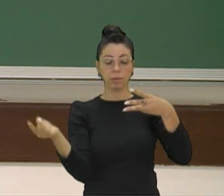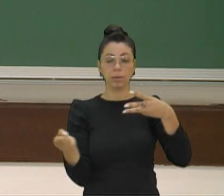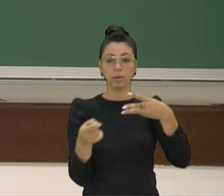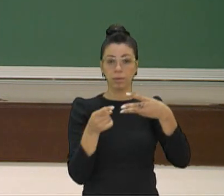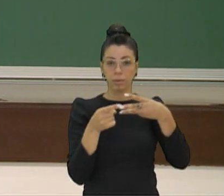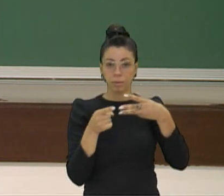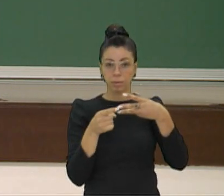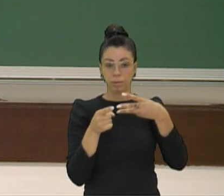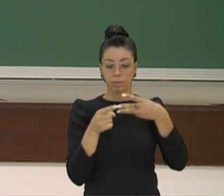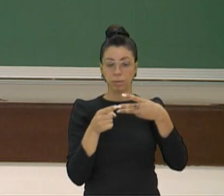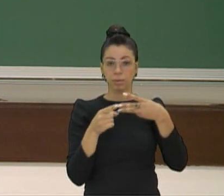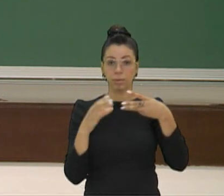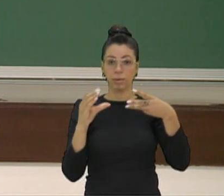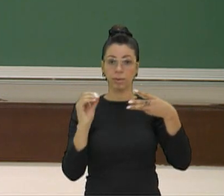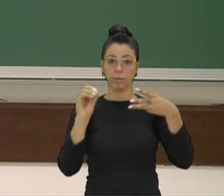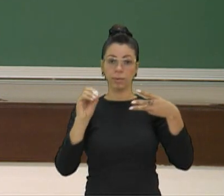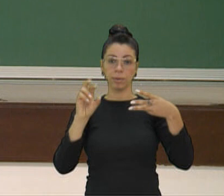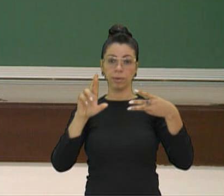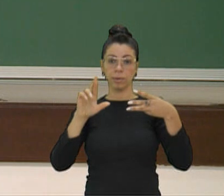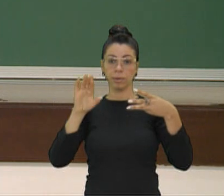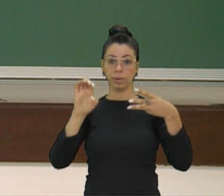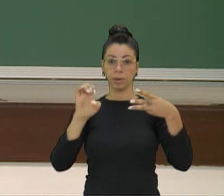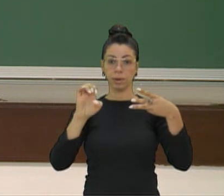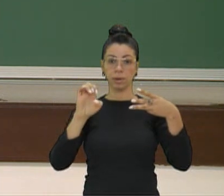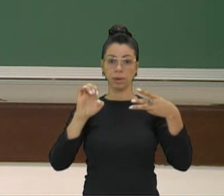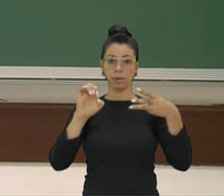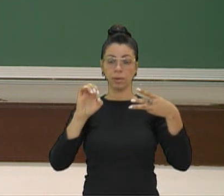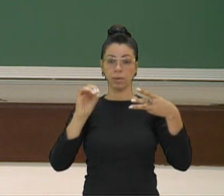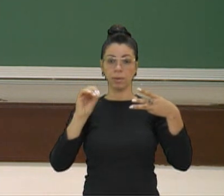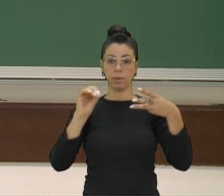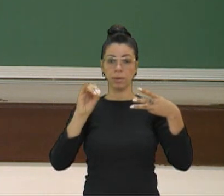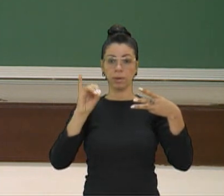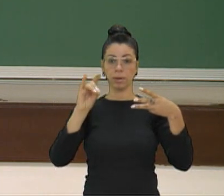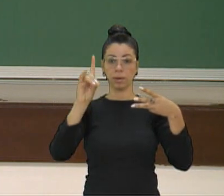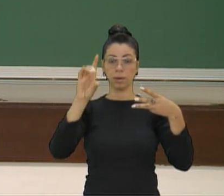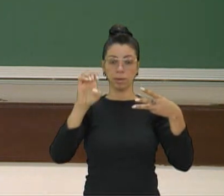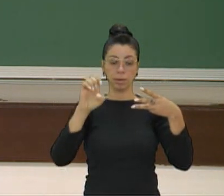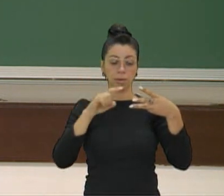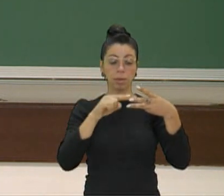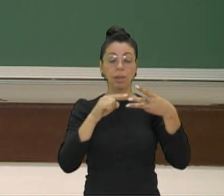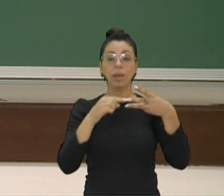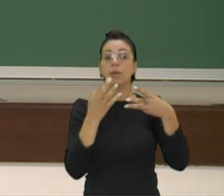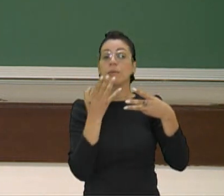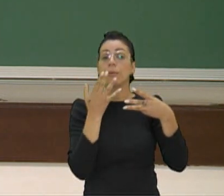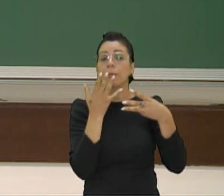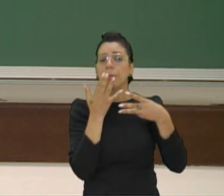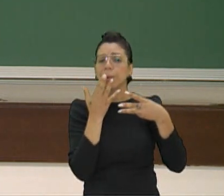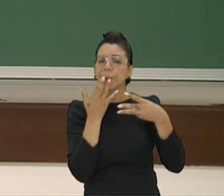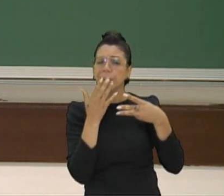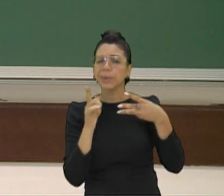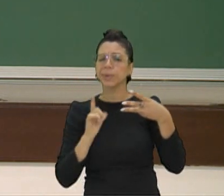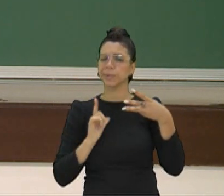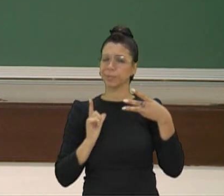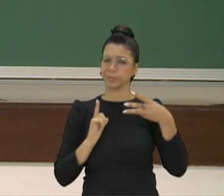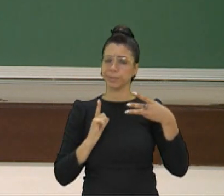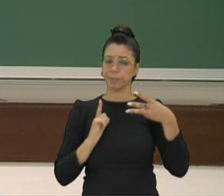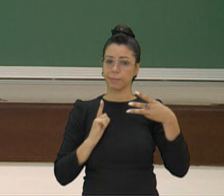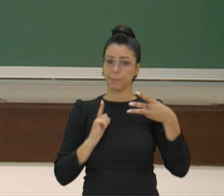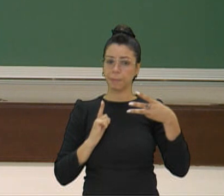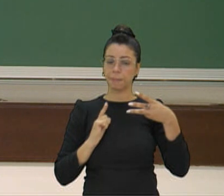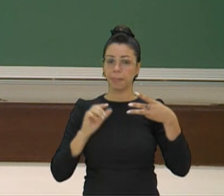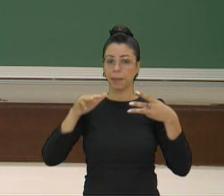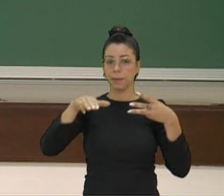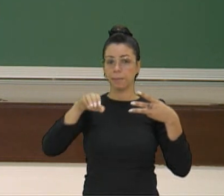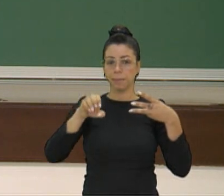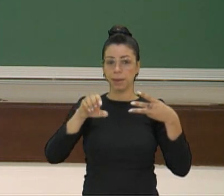Intermediária, nós temos a corióide, que é uma membrana pigmentada. Tem um pigmento, tem uma coloração, a